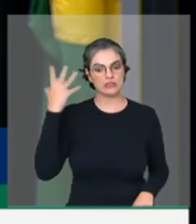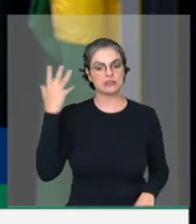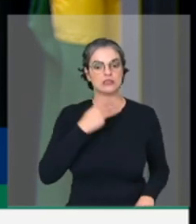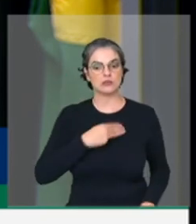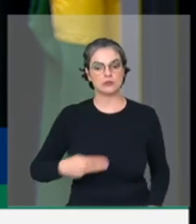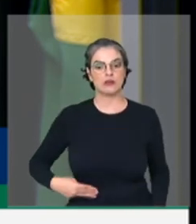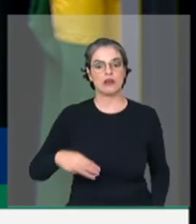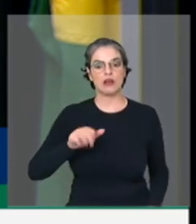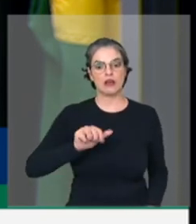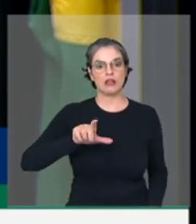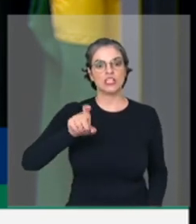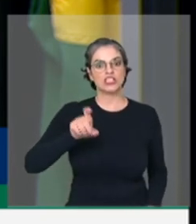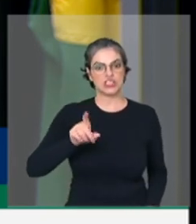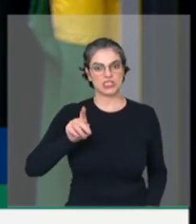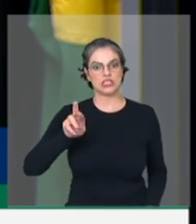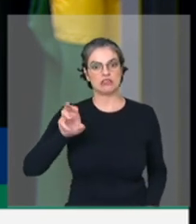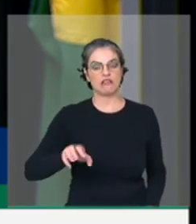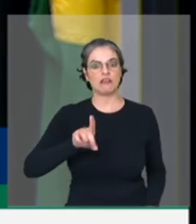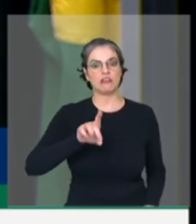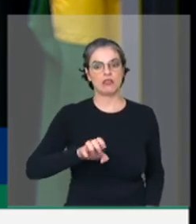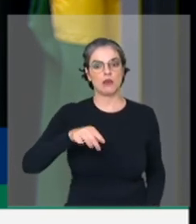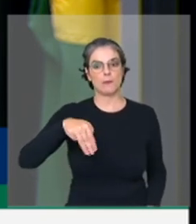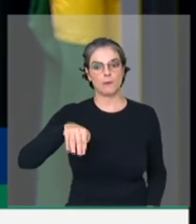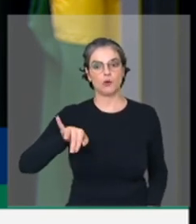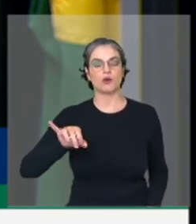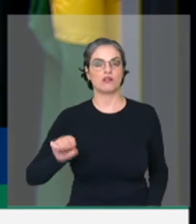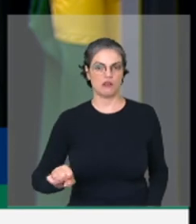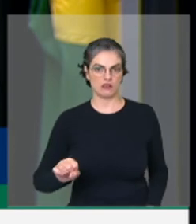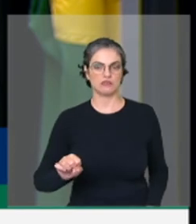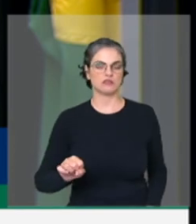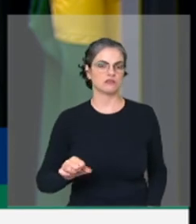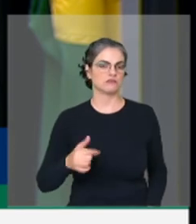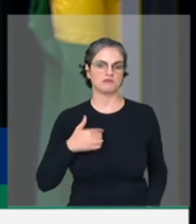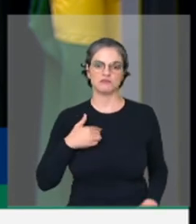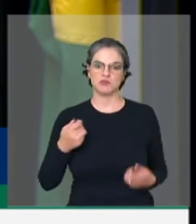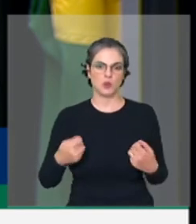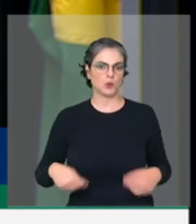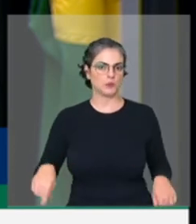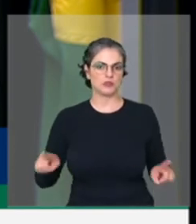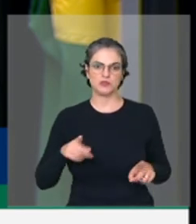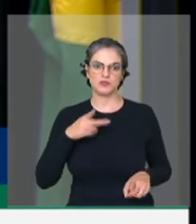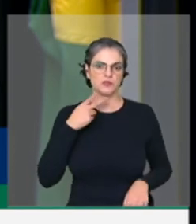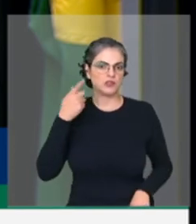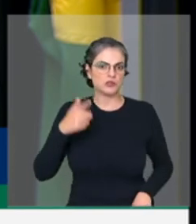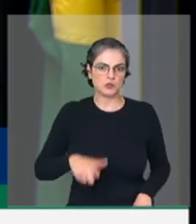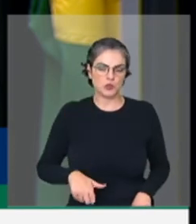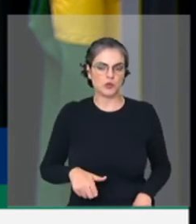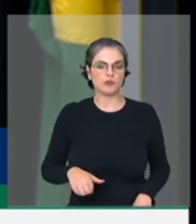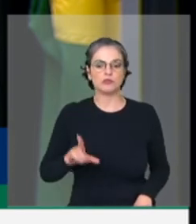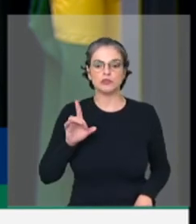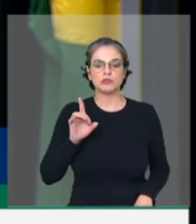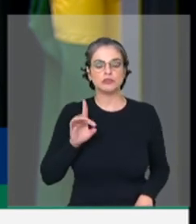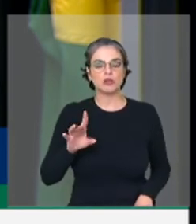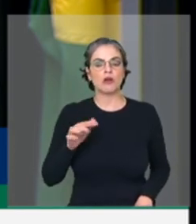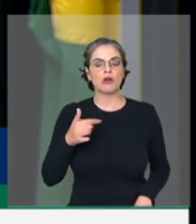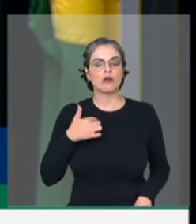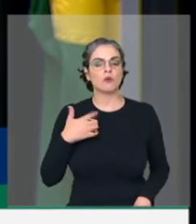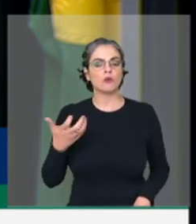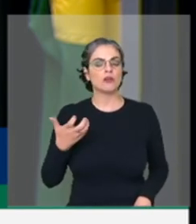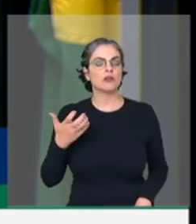Moraes, sem a menor pretensão de repeti-las em plenário. Eu quero saber o